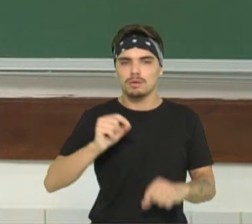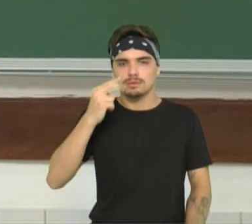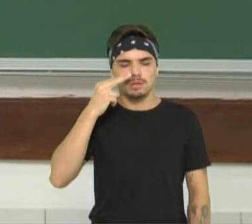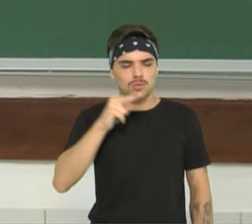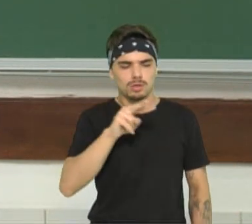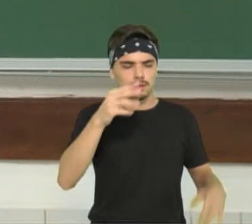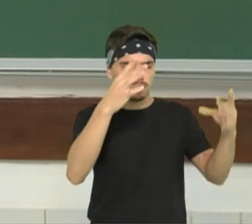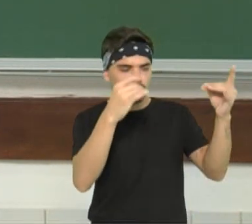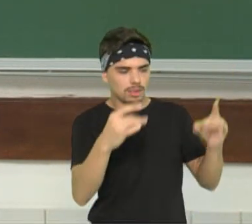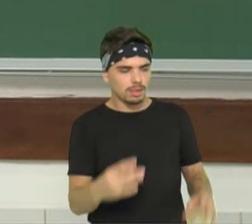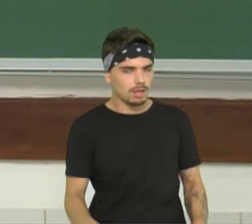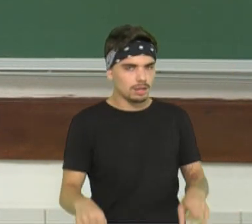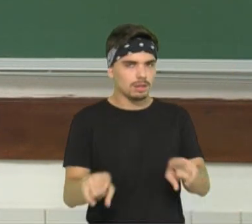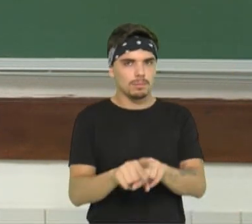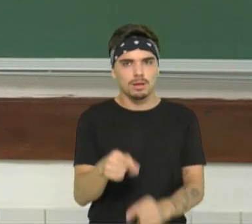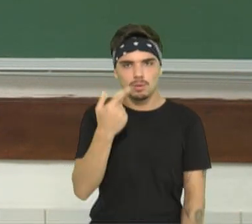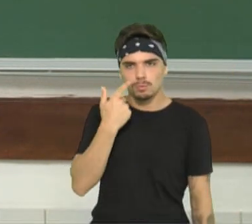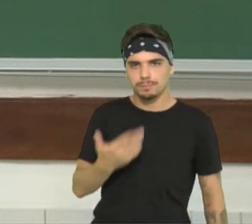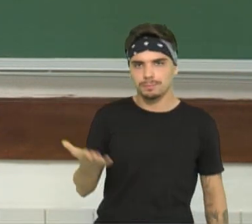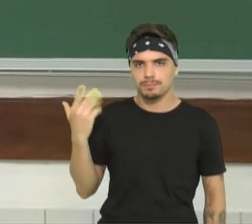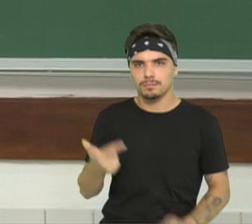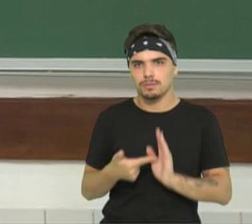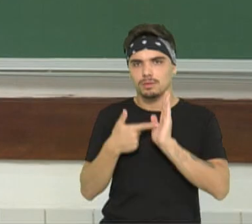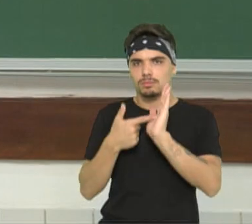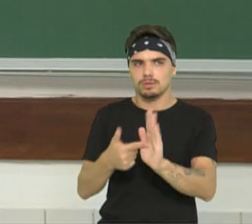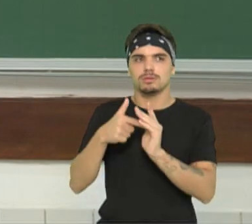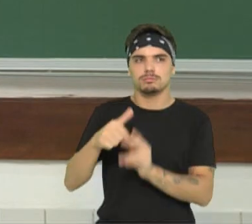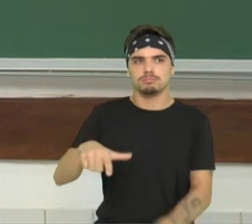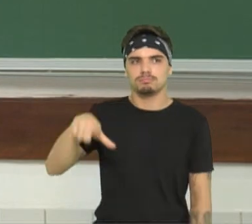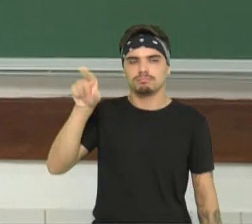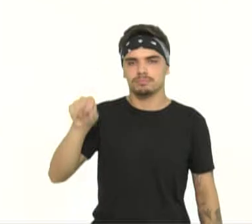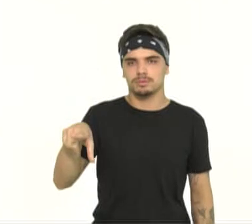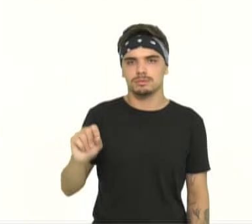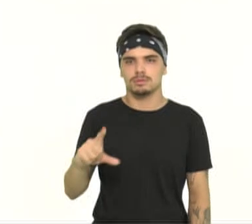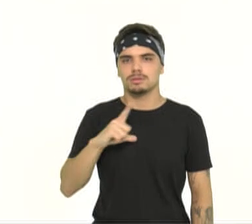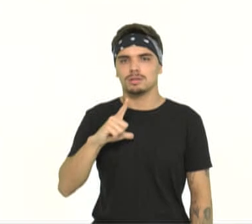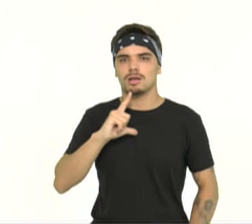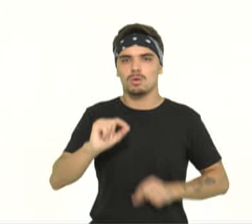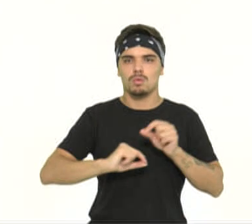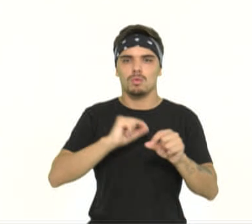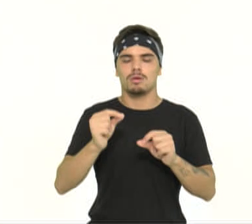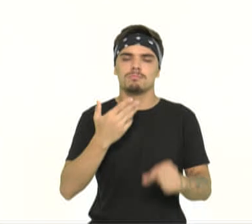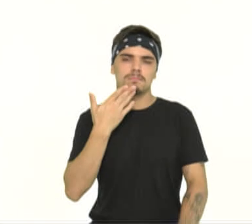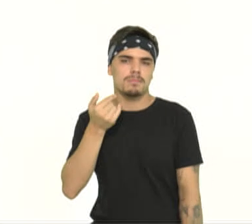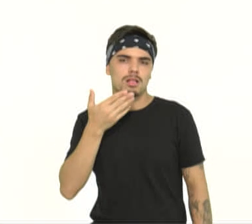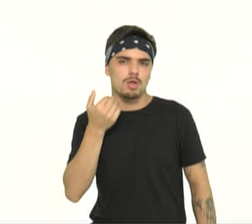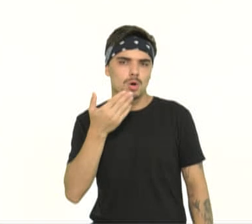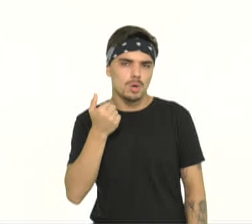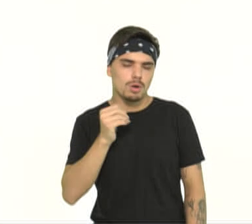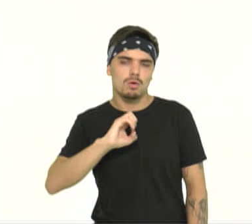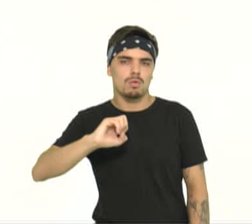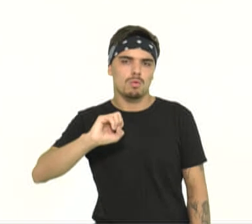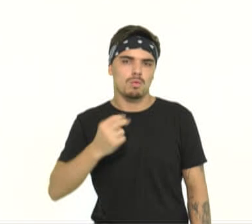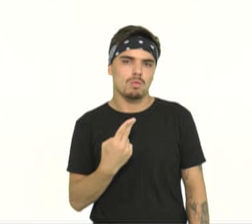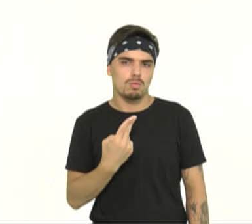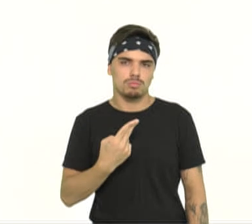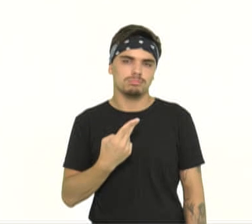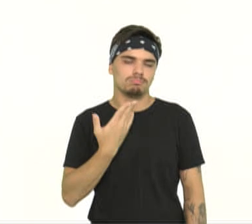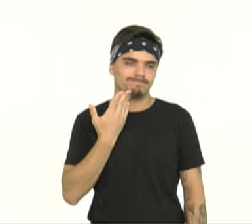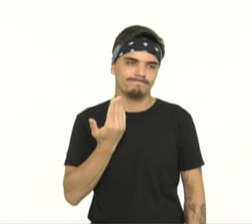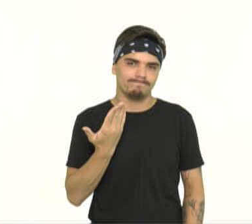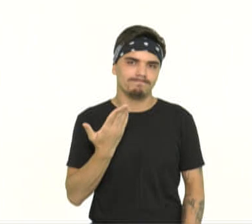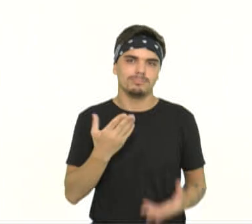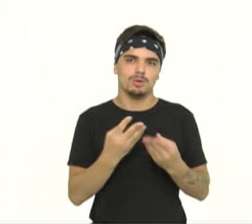os detalhes. Veja bem, apontar uma alternativa que torna então viável, que seria viável